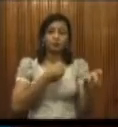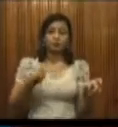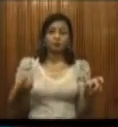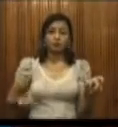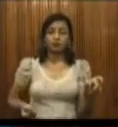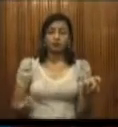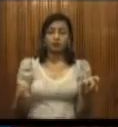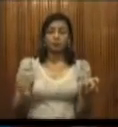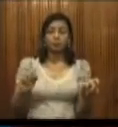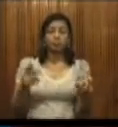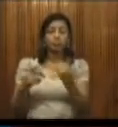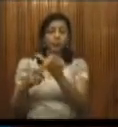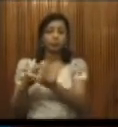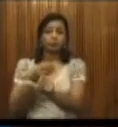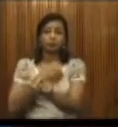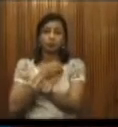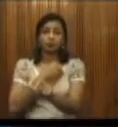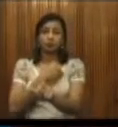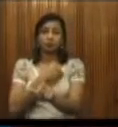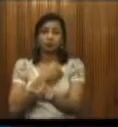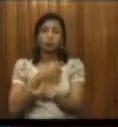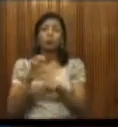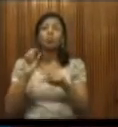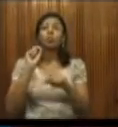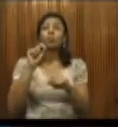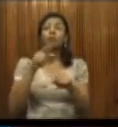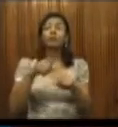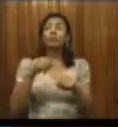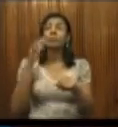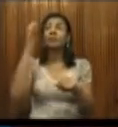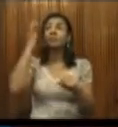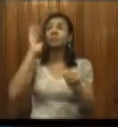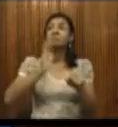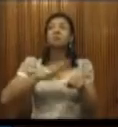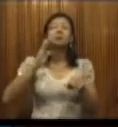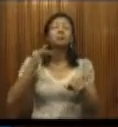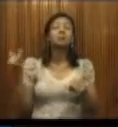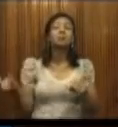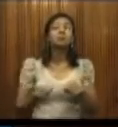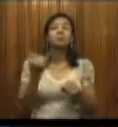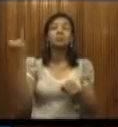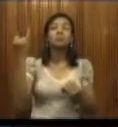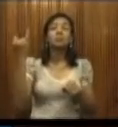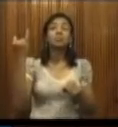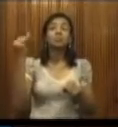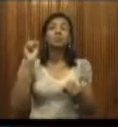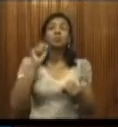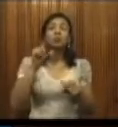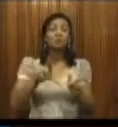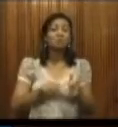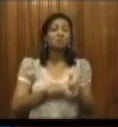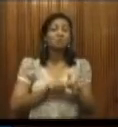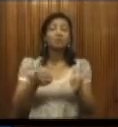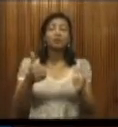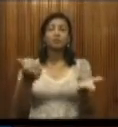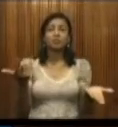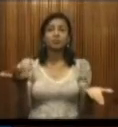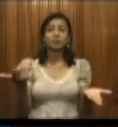qual medida? Você acha importante, mas você acha importante em segundo lugar? Ou você acha importante em primeiro